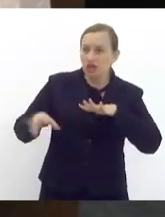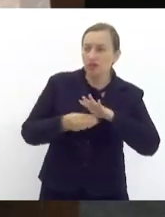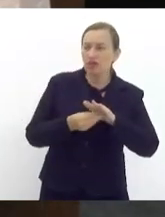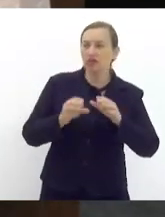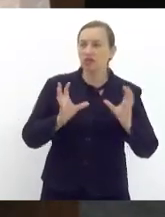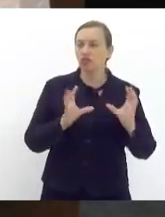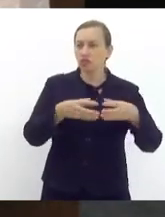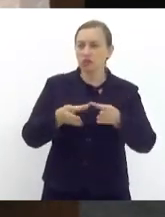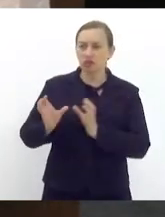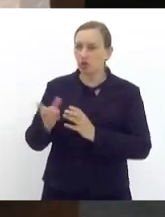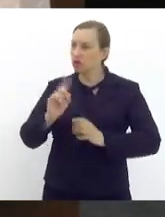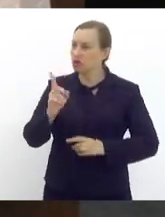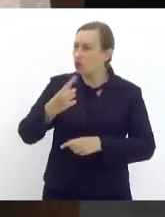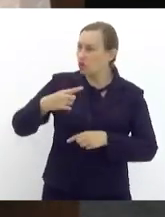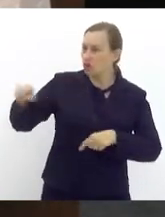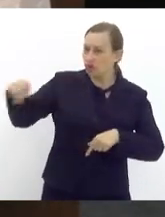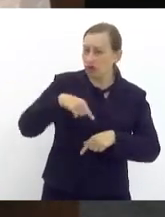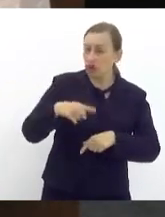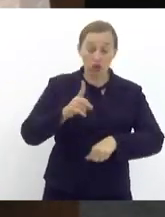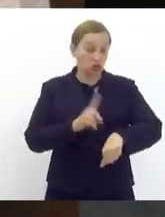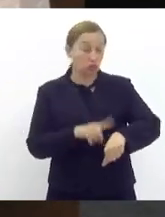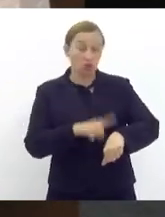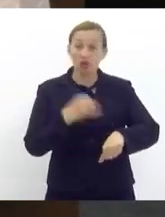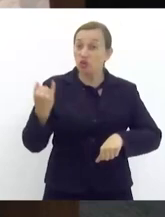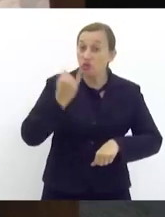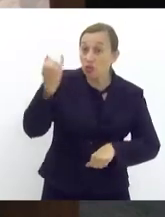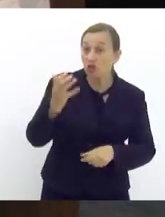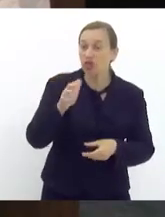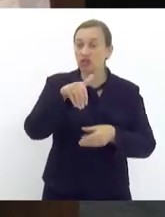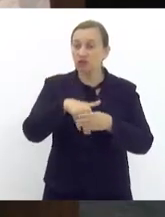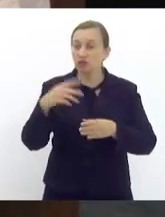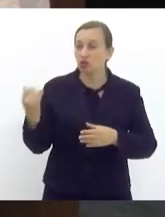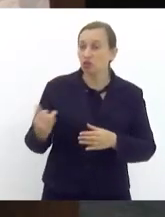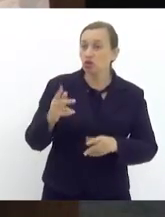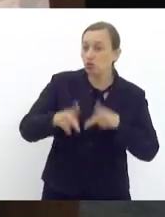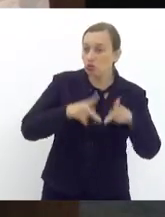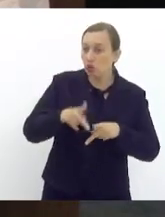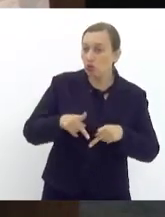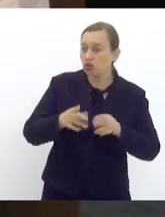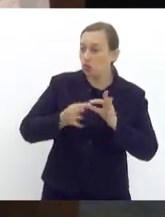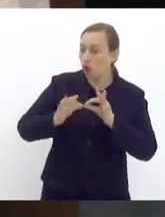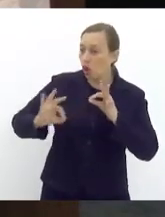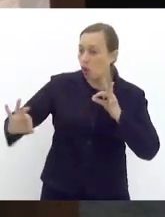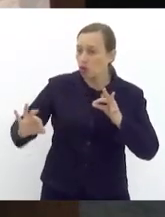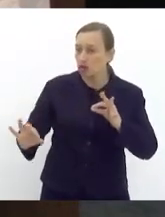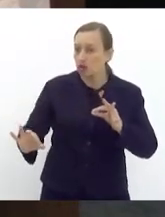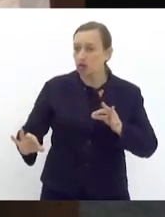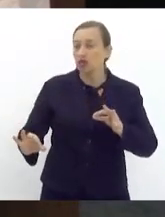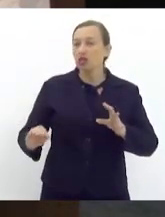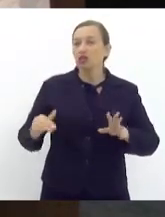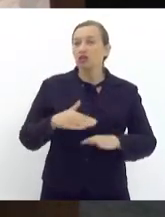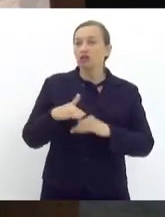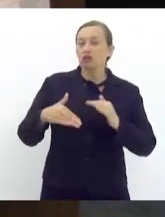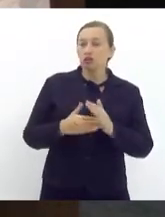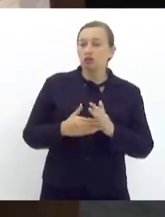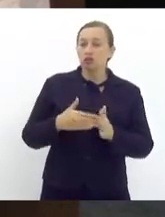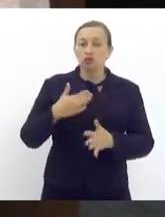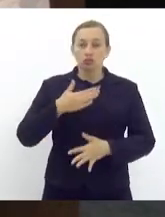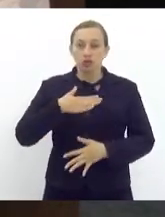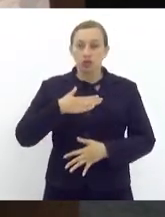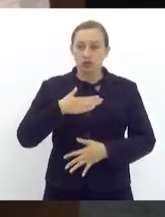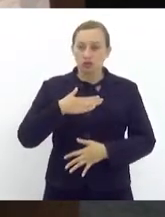não vem. Aí quando chega aqui na hora do momento importante, que a população vem de longe, e quem dera que fossem todos os meus cabos